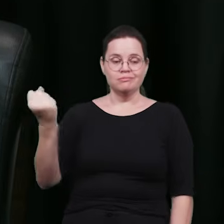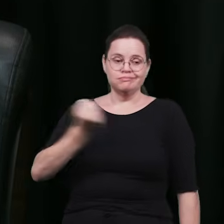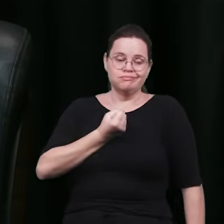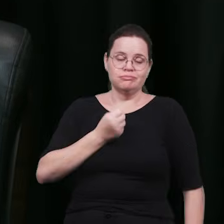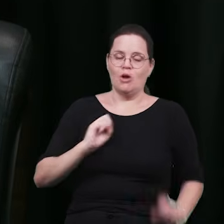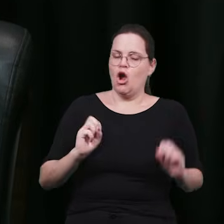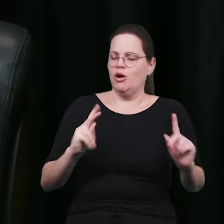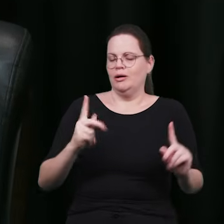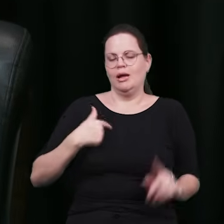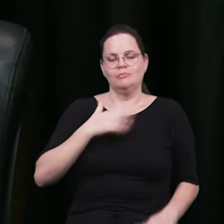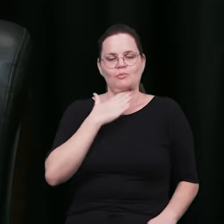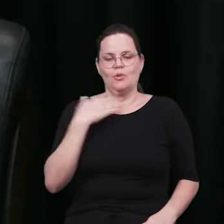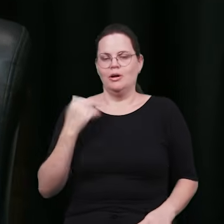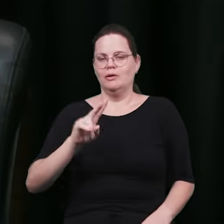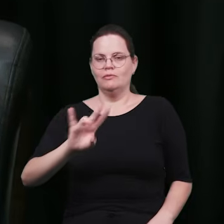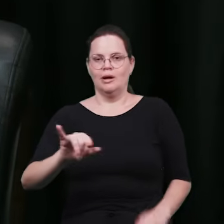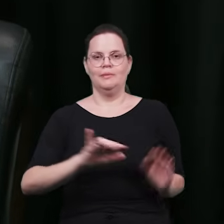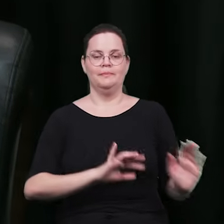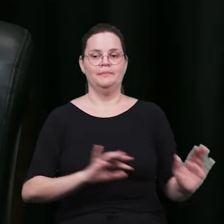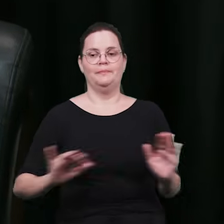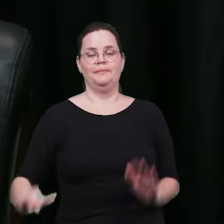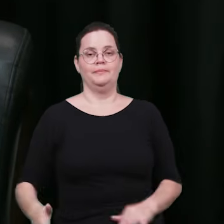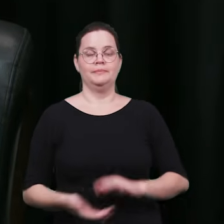Luiz, dando aqui sequência